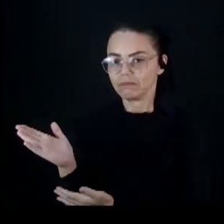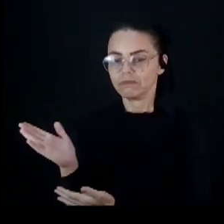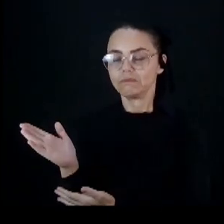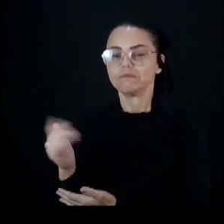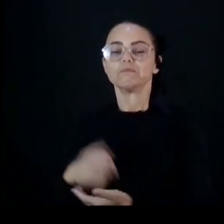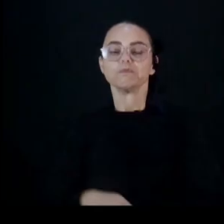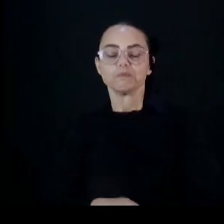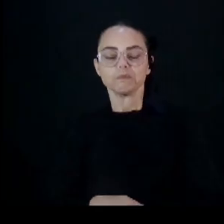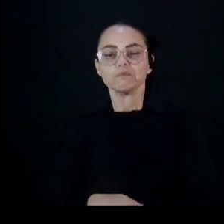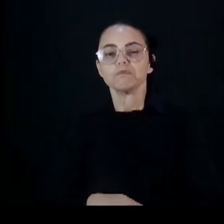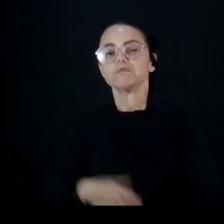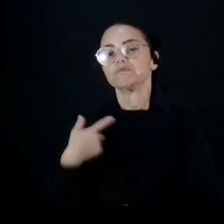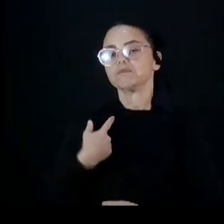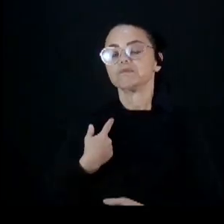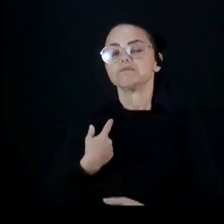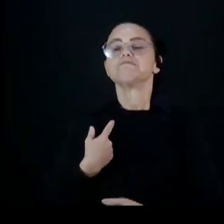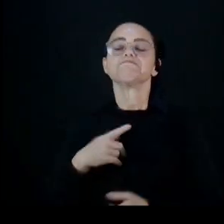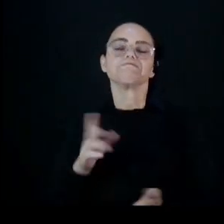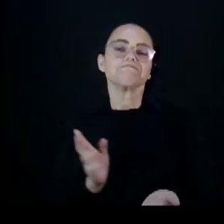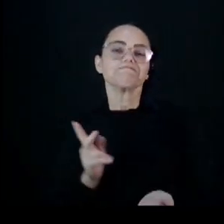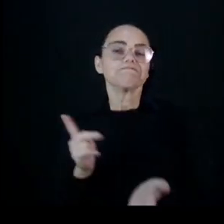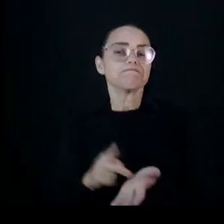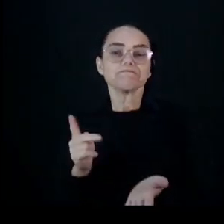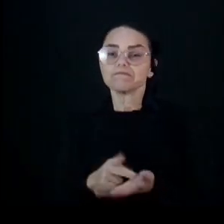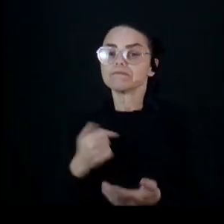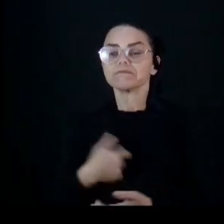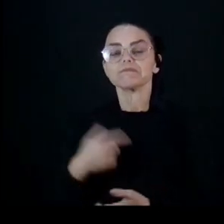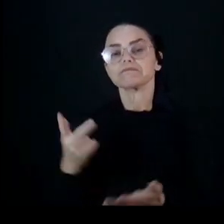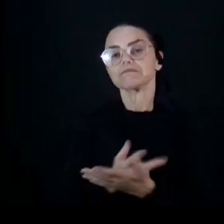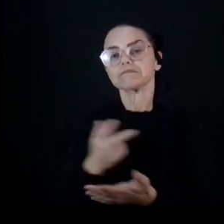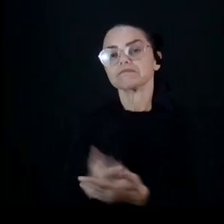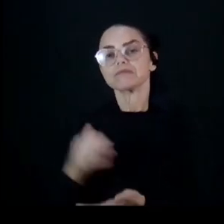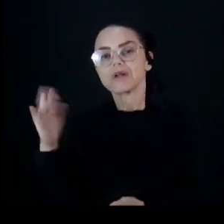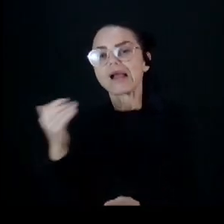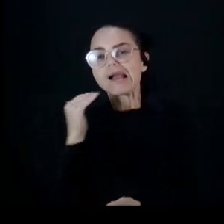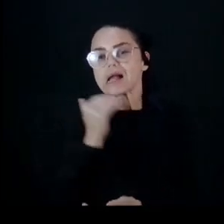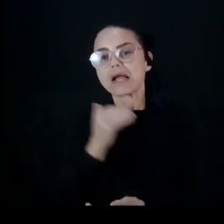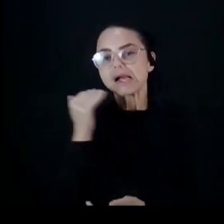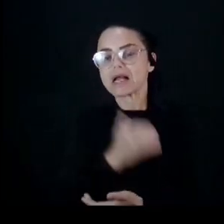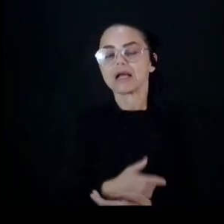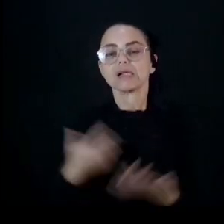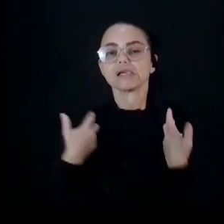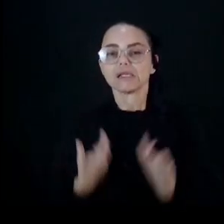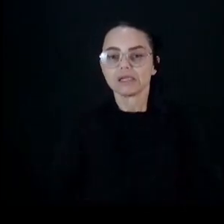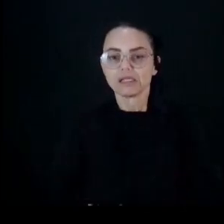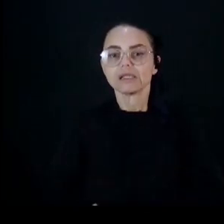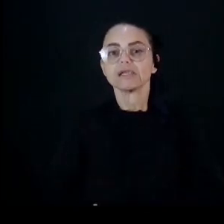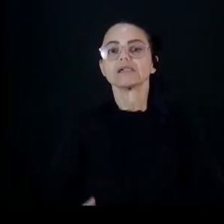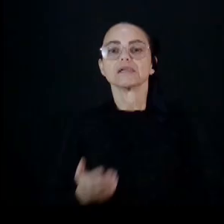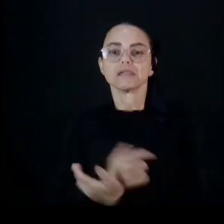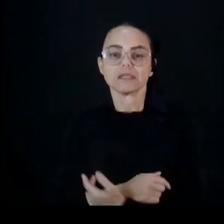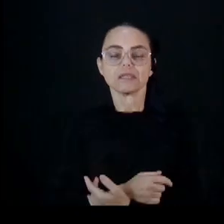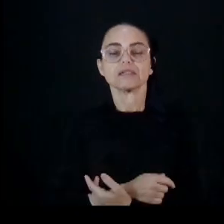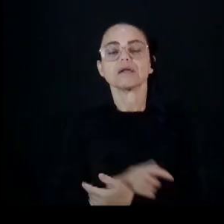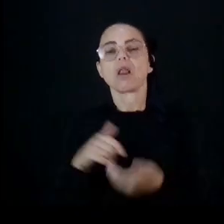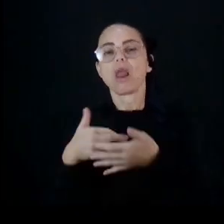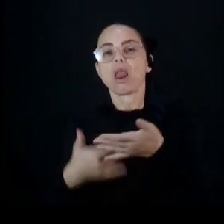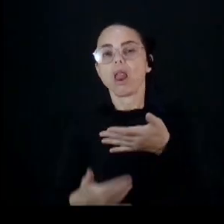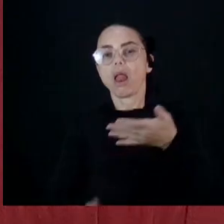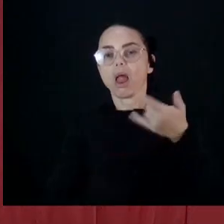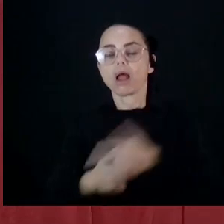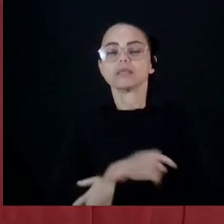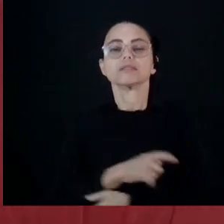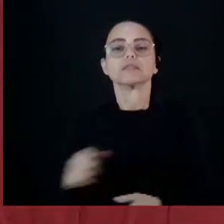de propósito, mas são erros que acontecem porque as pessoas ficam cansadas, ou o volume de dados é muito alto. E a